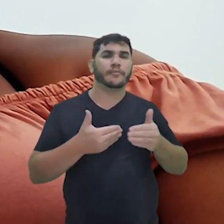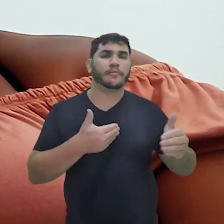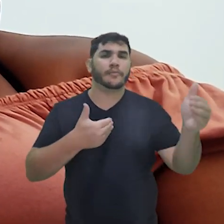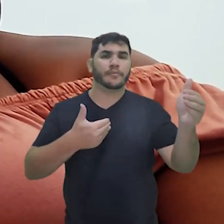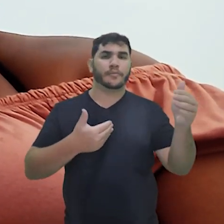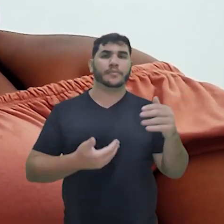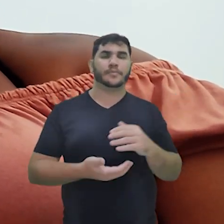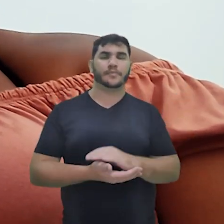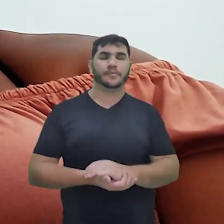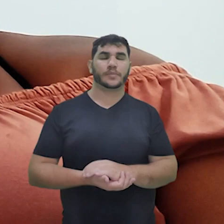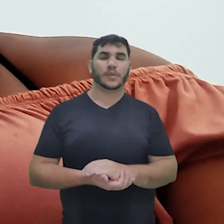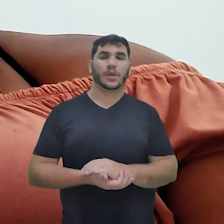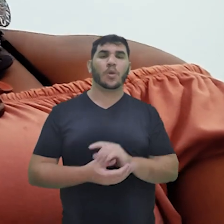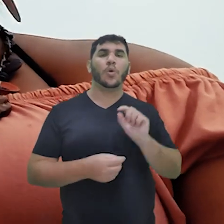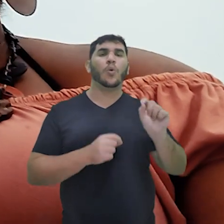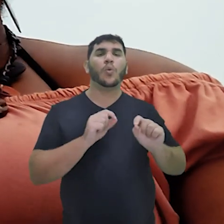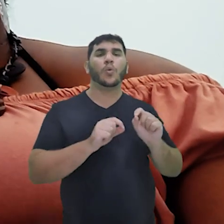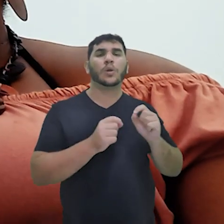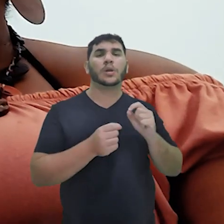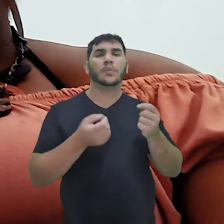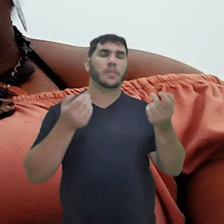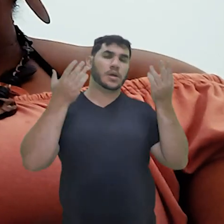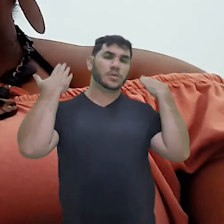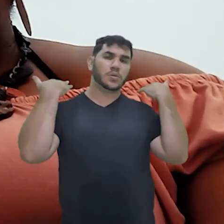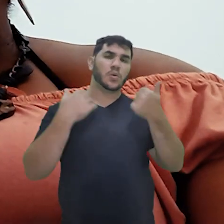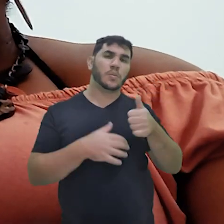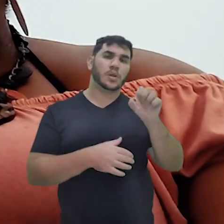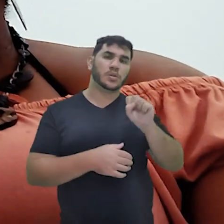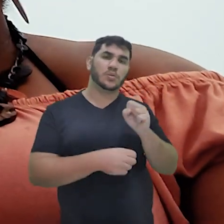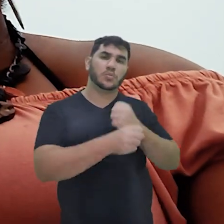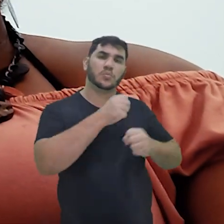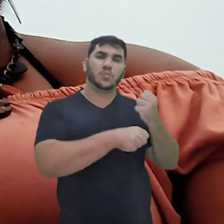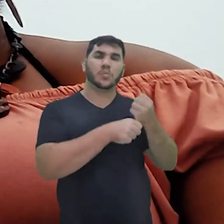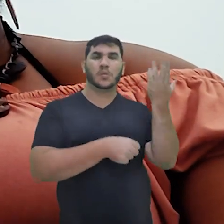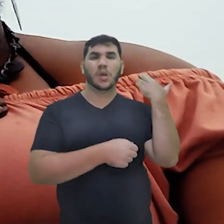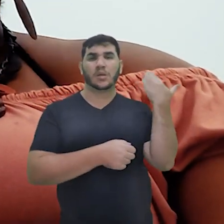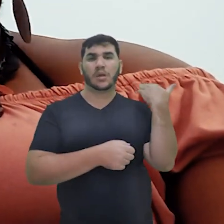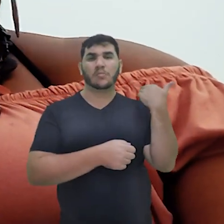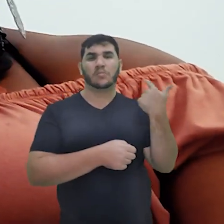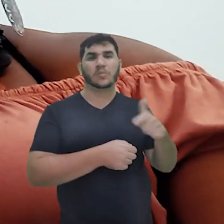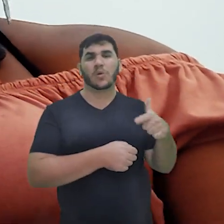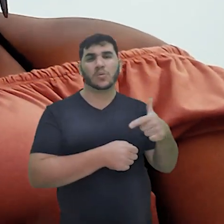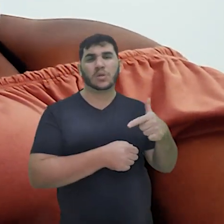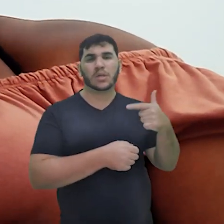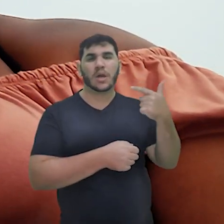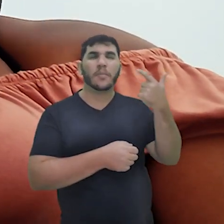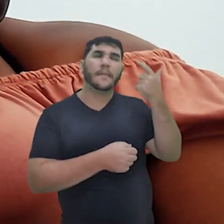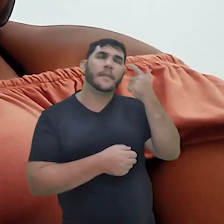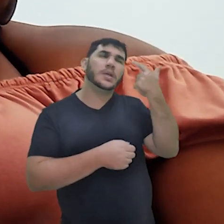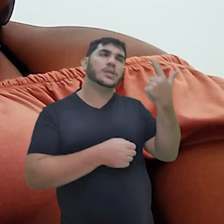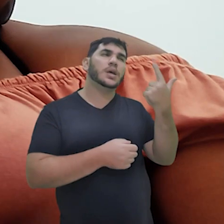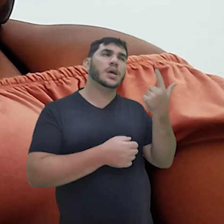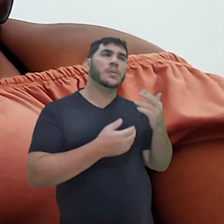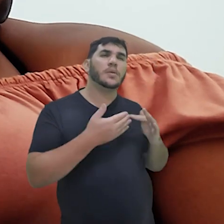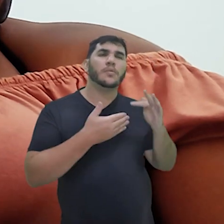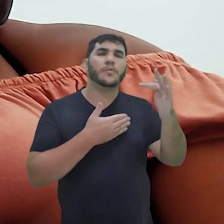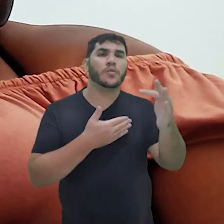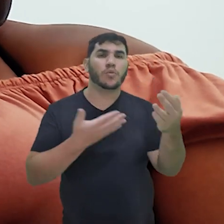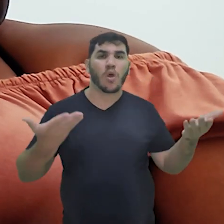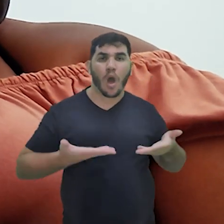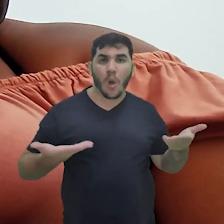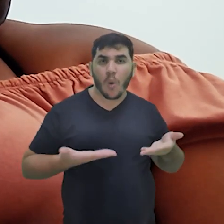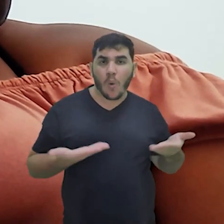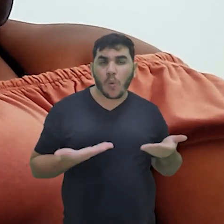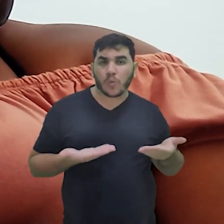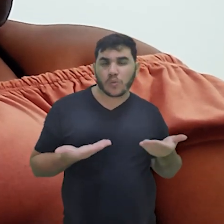frente. Do que passou há 18 anos atrás, não existia nenhum tipo de expectativa, de perspectiva de estarmos